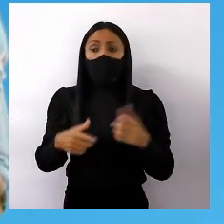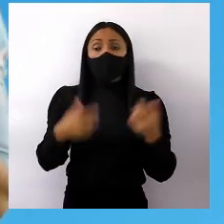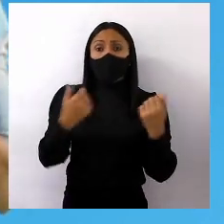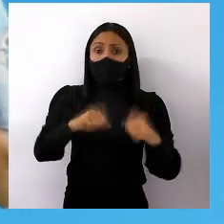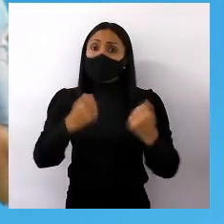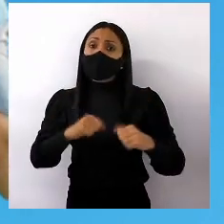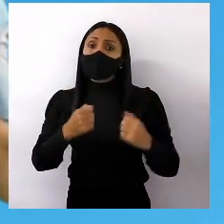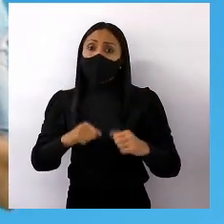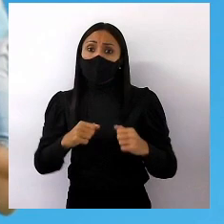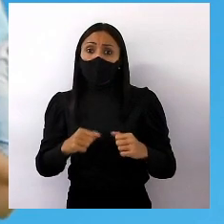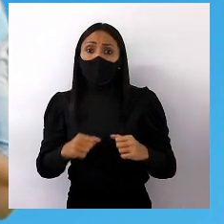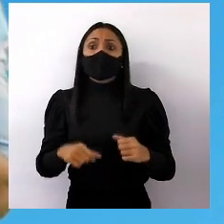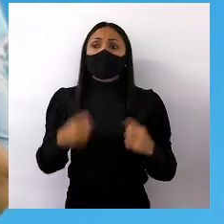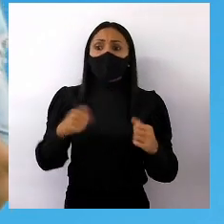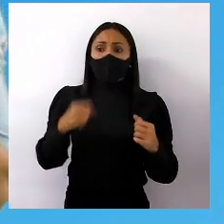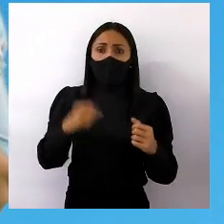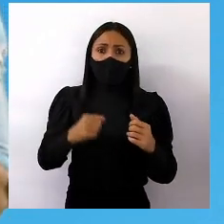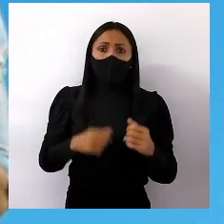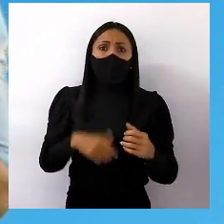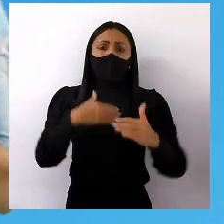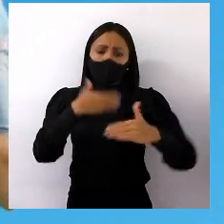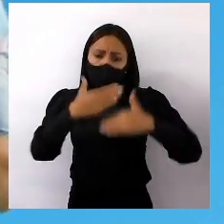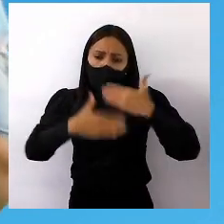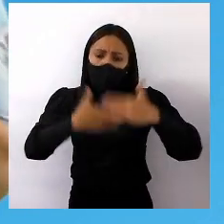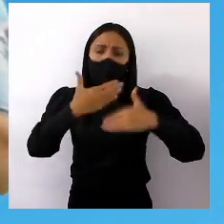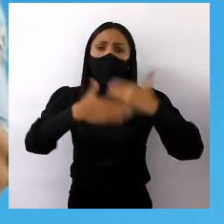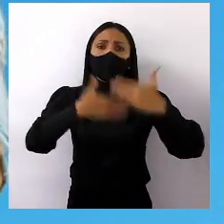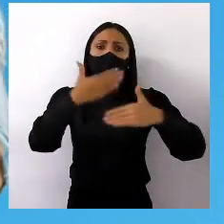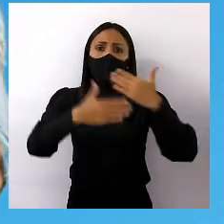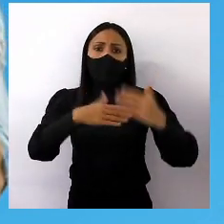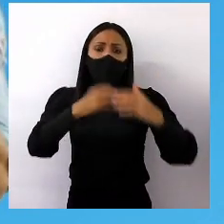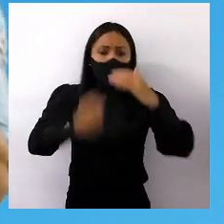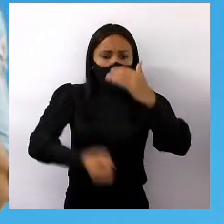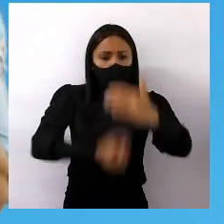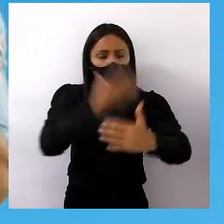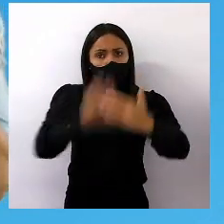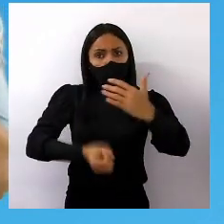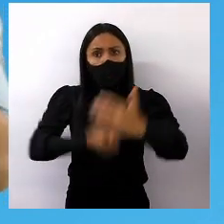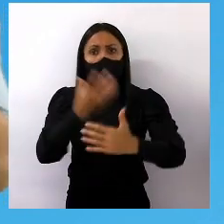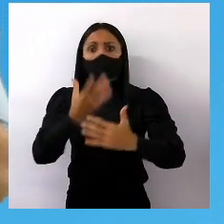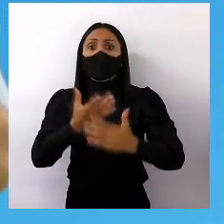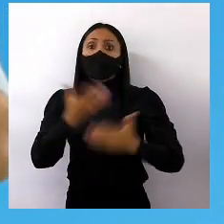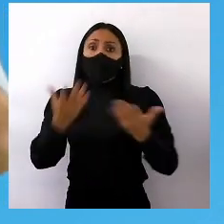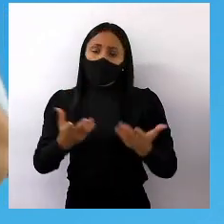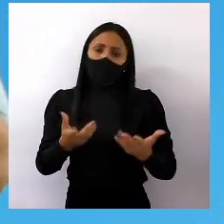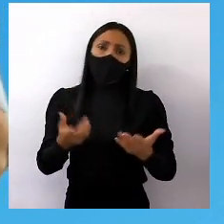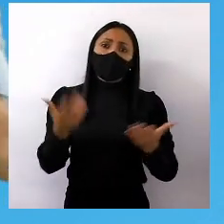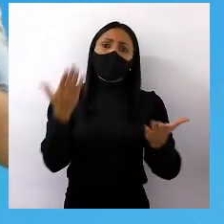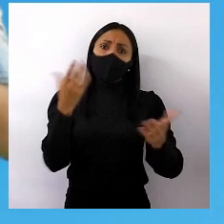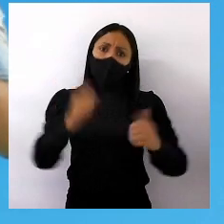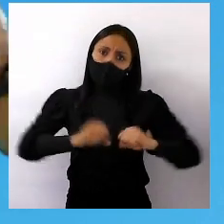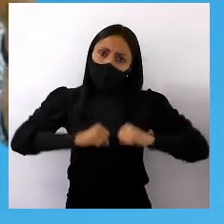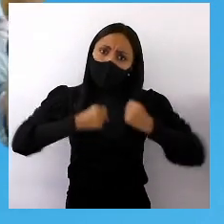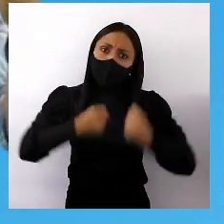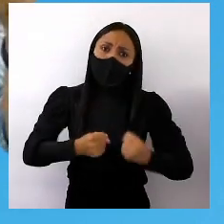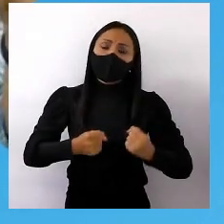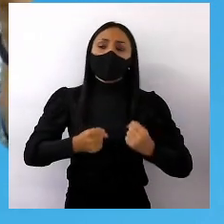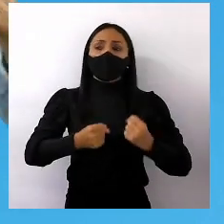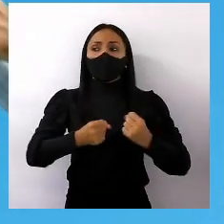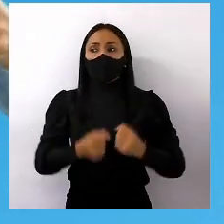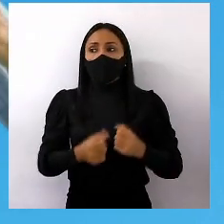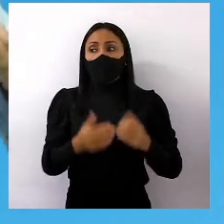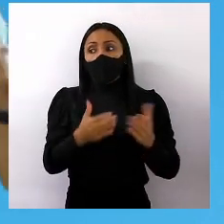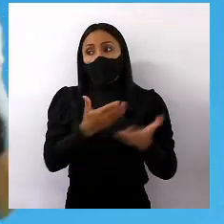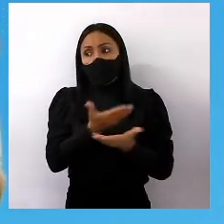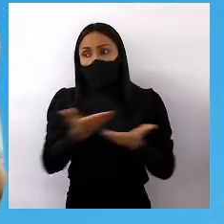de registro, de catálogo, de tornar aquilo algo que possa ser estudado e que se mantenha ao longo do tempo.